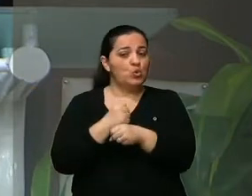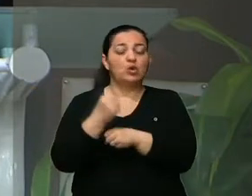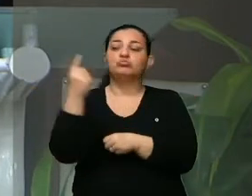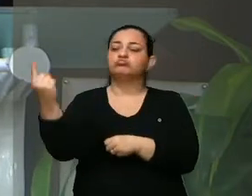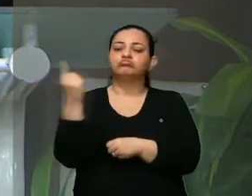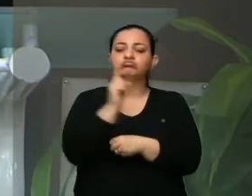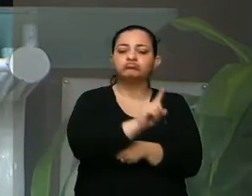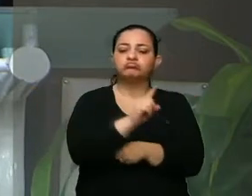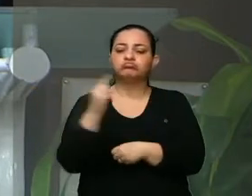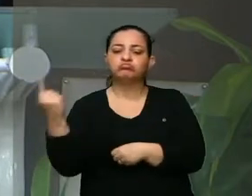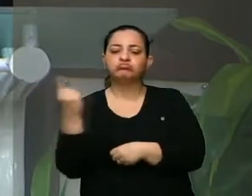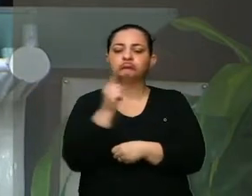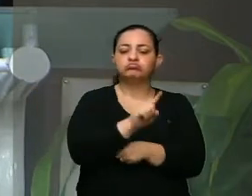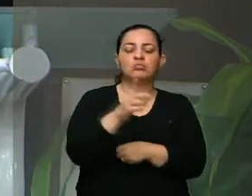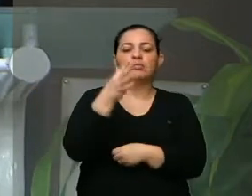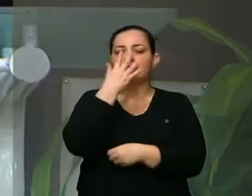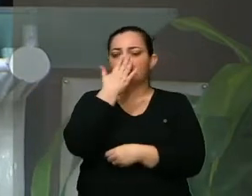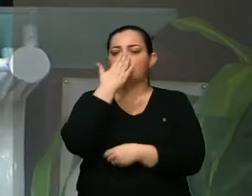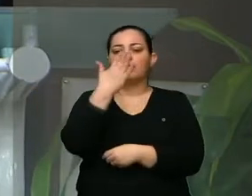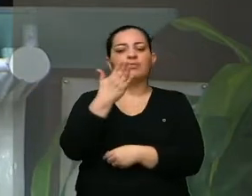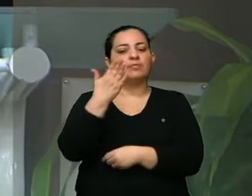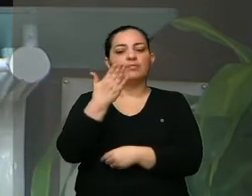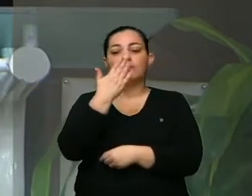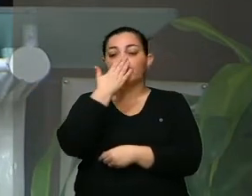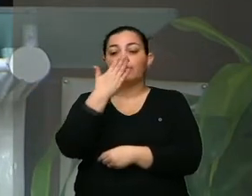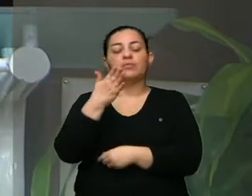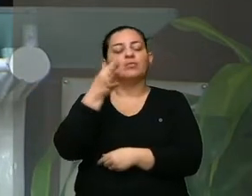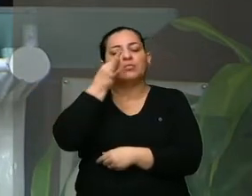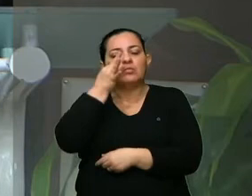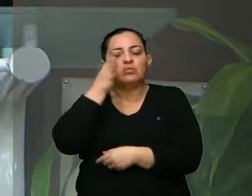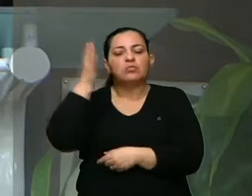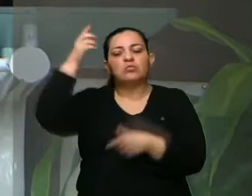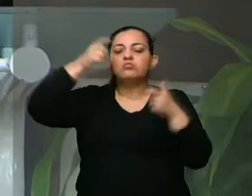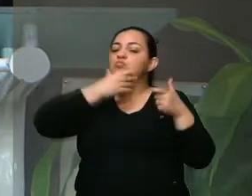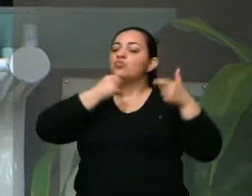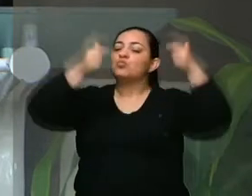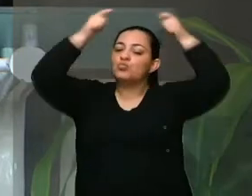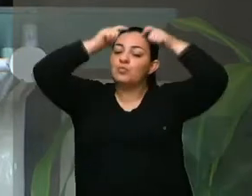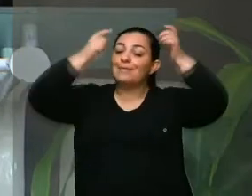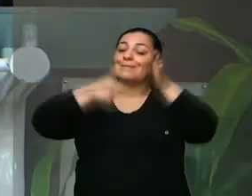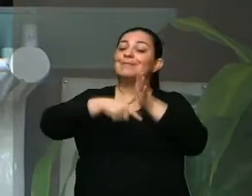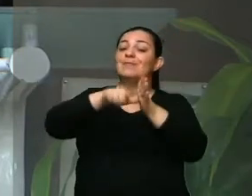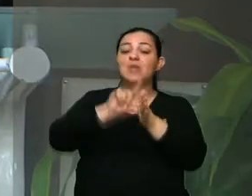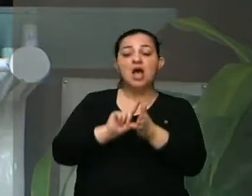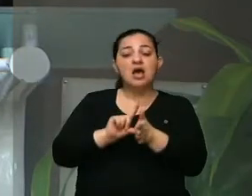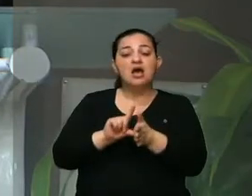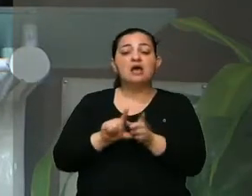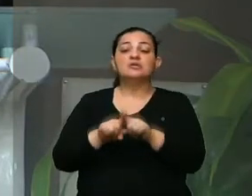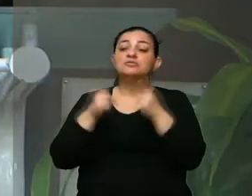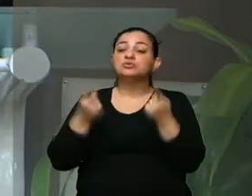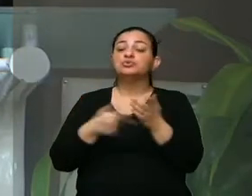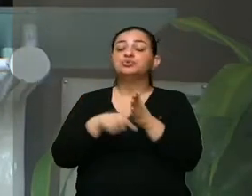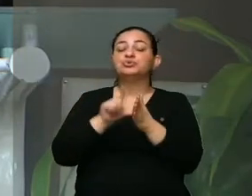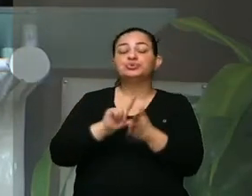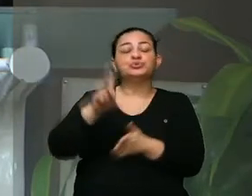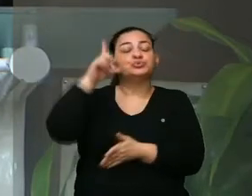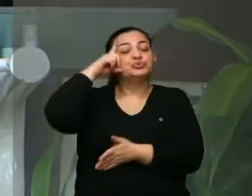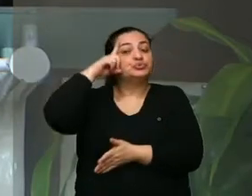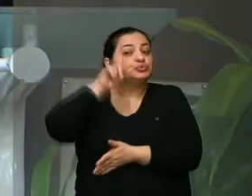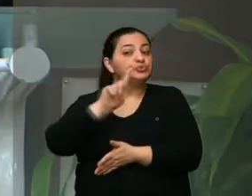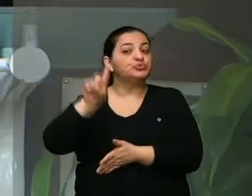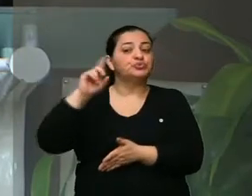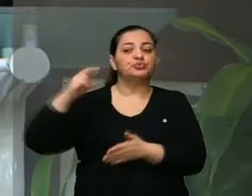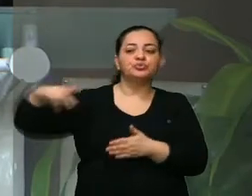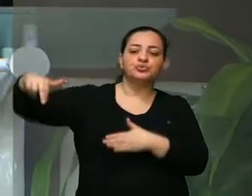uma foi comparecer perante o rei mas antes quando chegou o dia delas